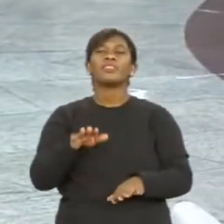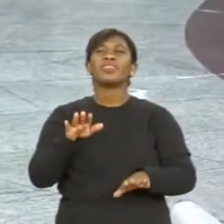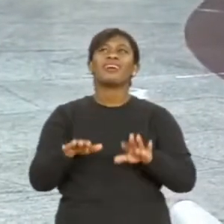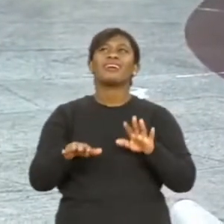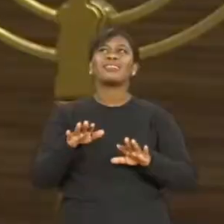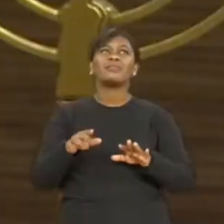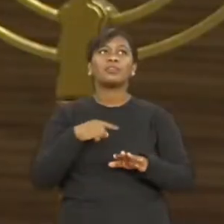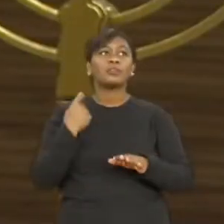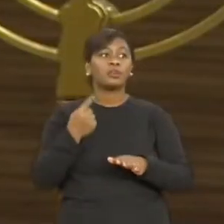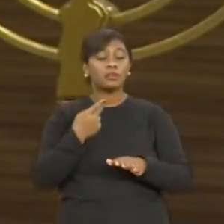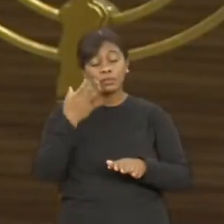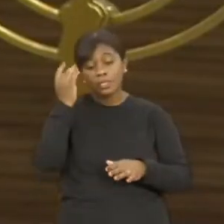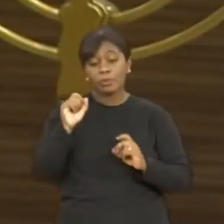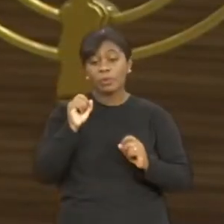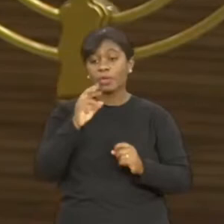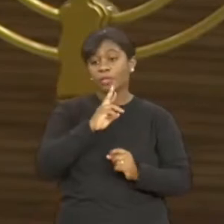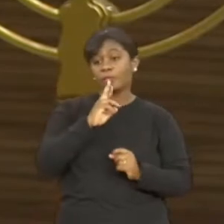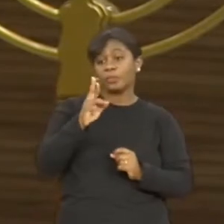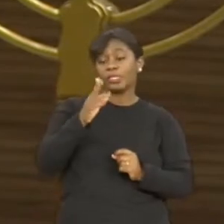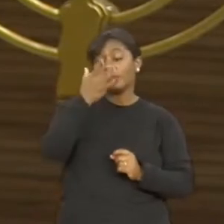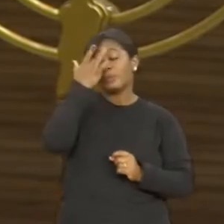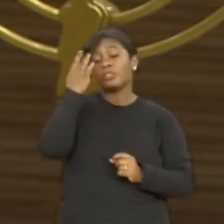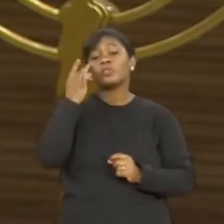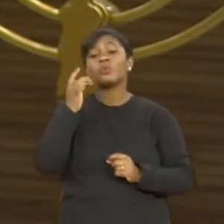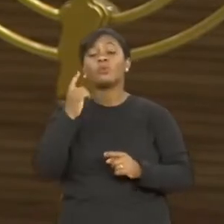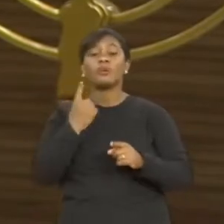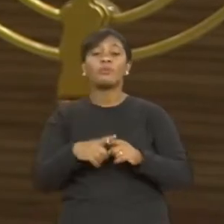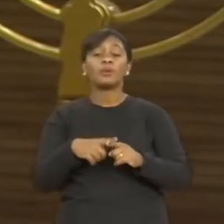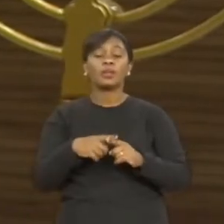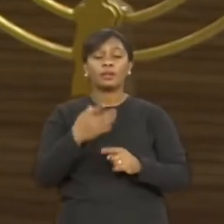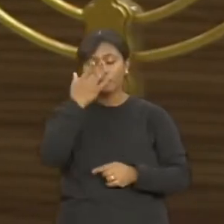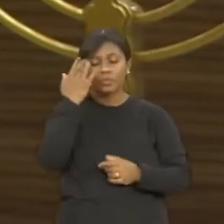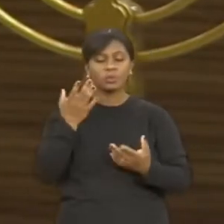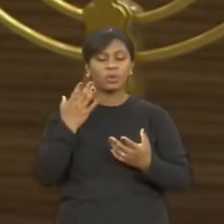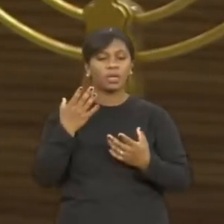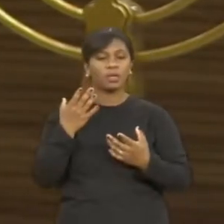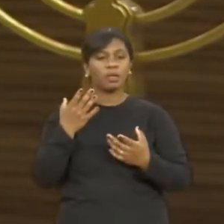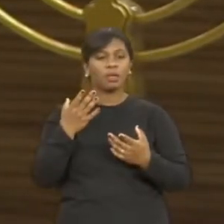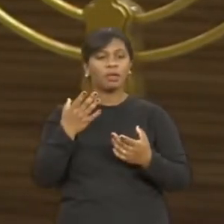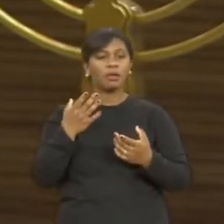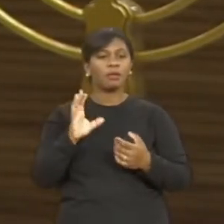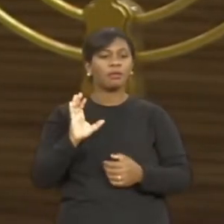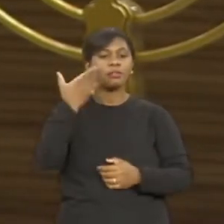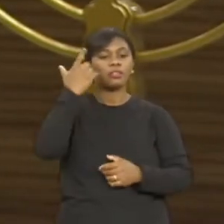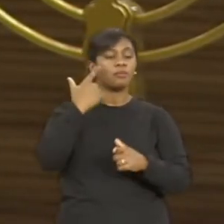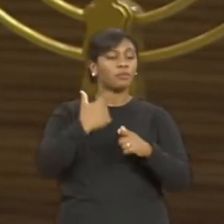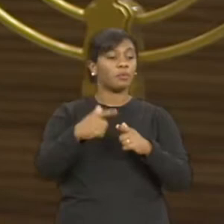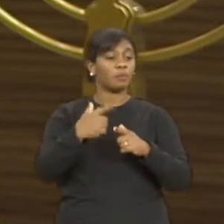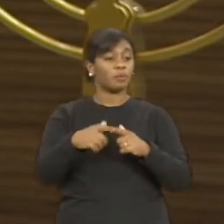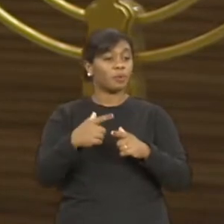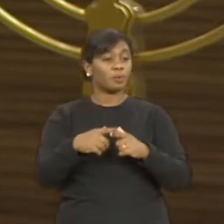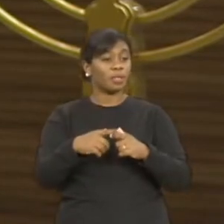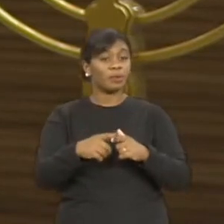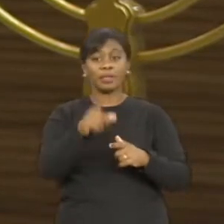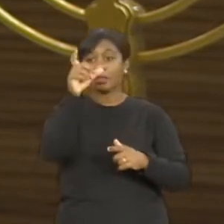não sabemos nem o que responder para a pessoa, porque ela quer encontrar uma saída para um problema que ela mesma